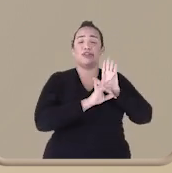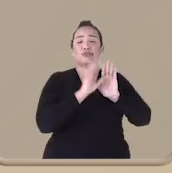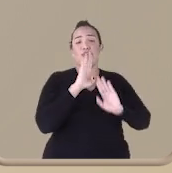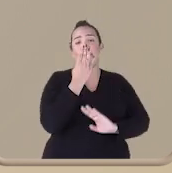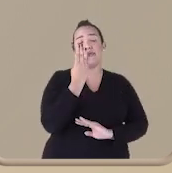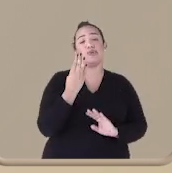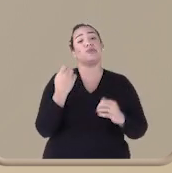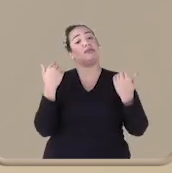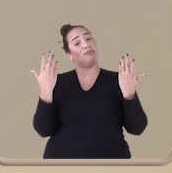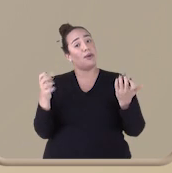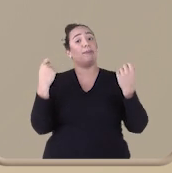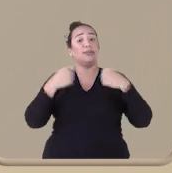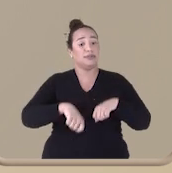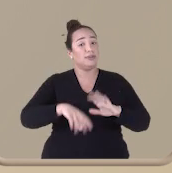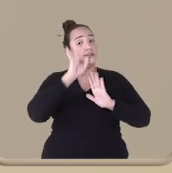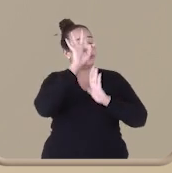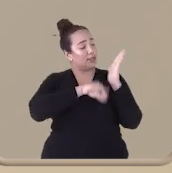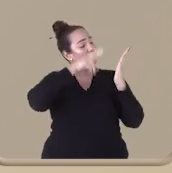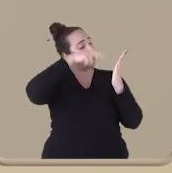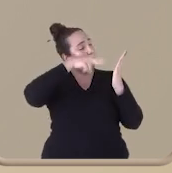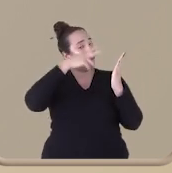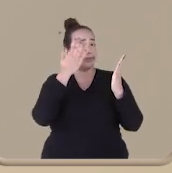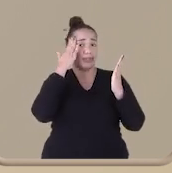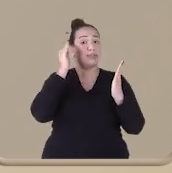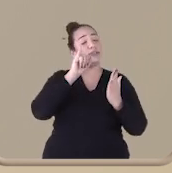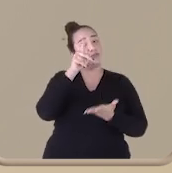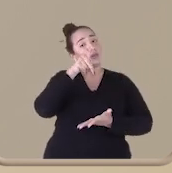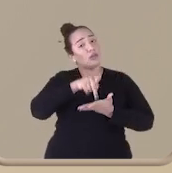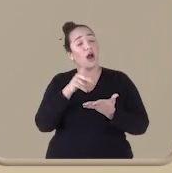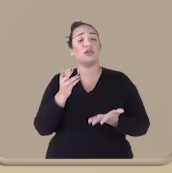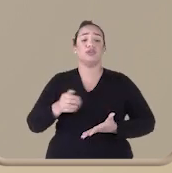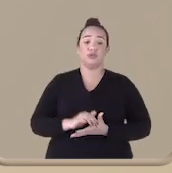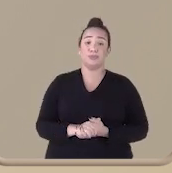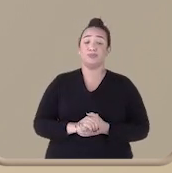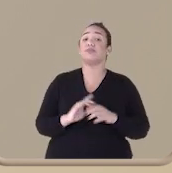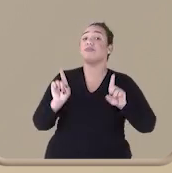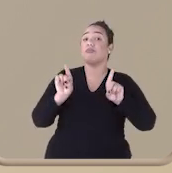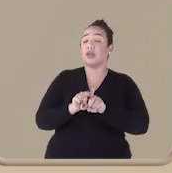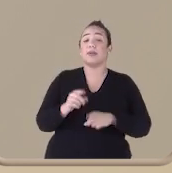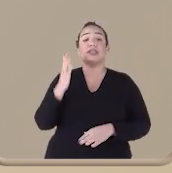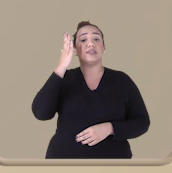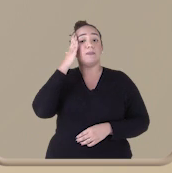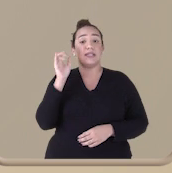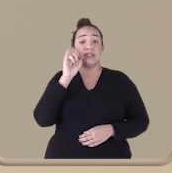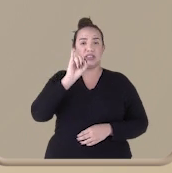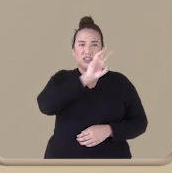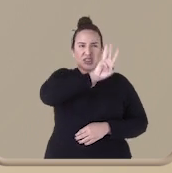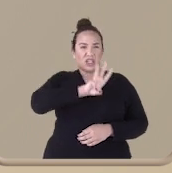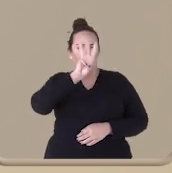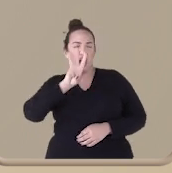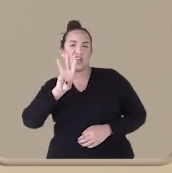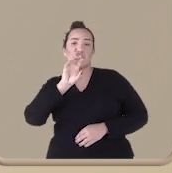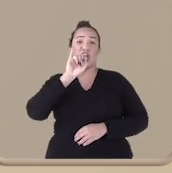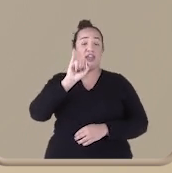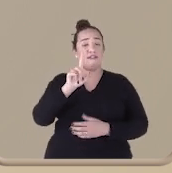alguns casos, teríamos que ler o texto todo para tentar entender melhor o acontecimento. Confira a publicação em um veículo